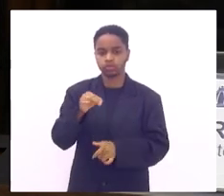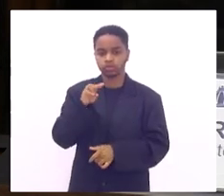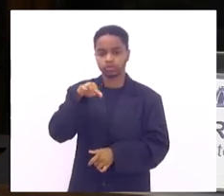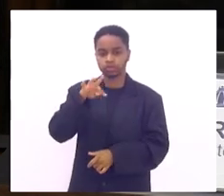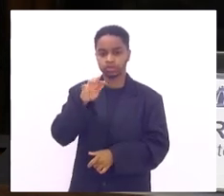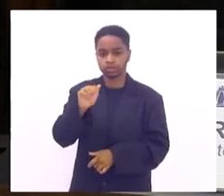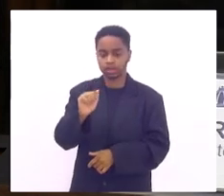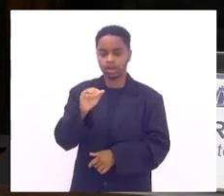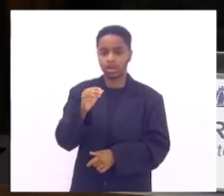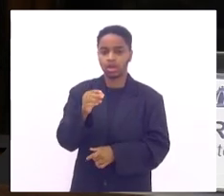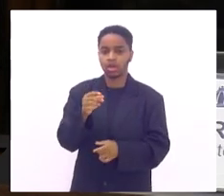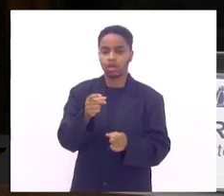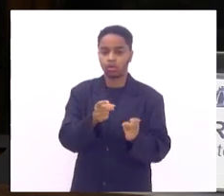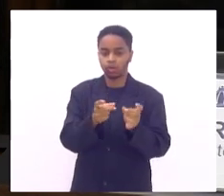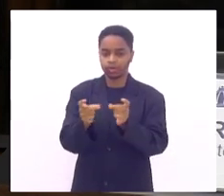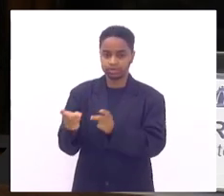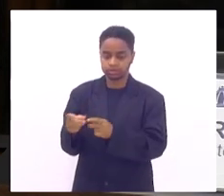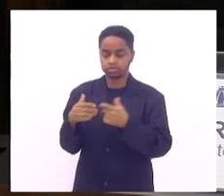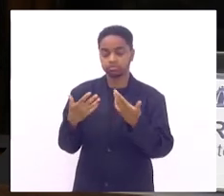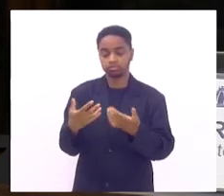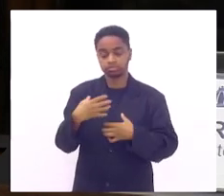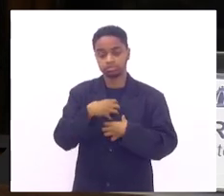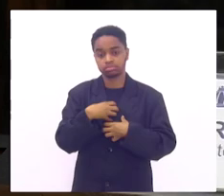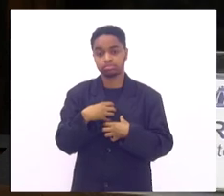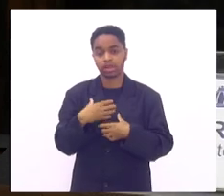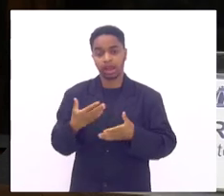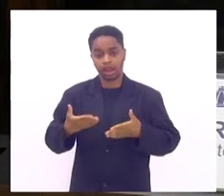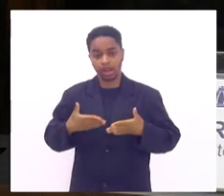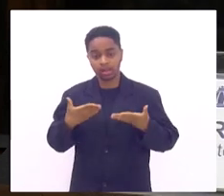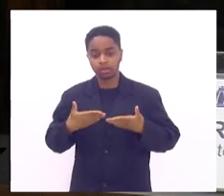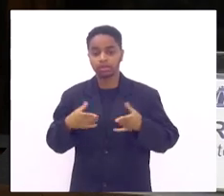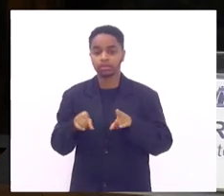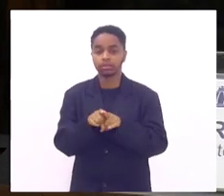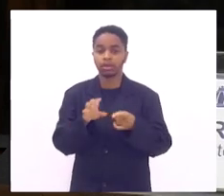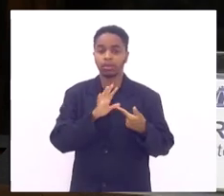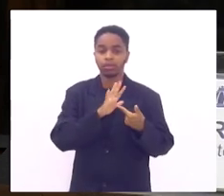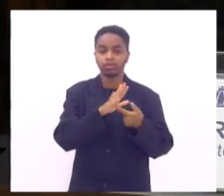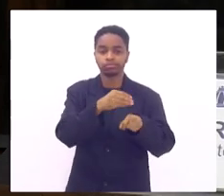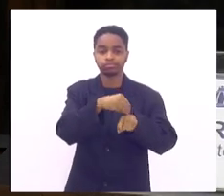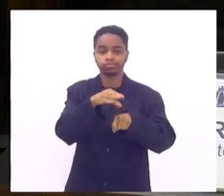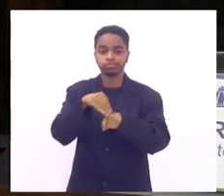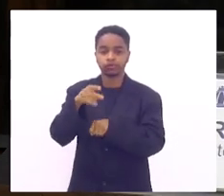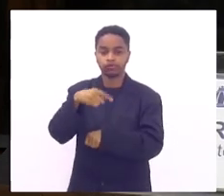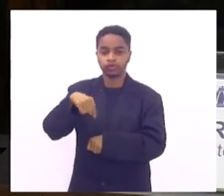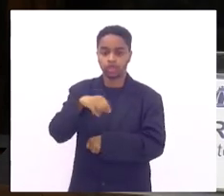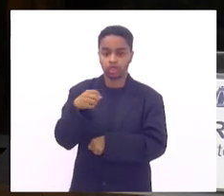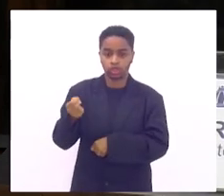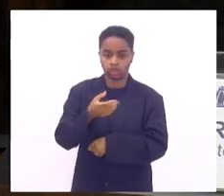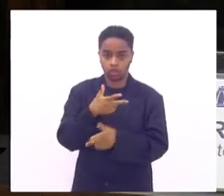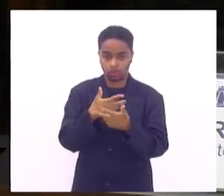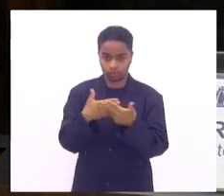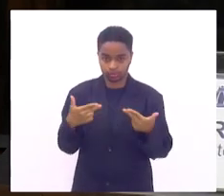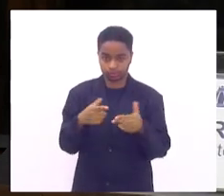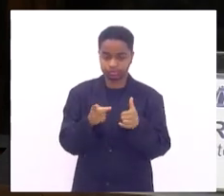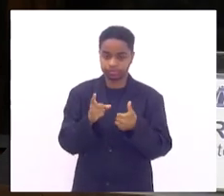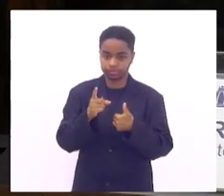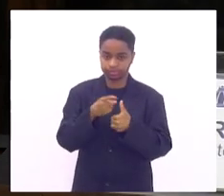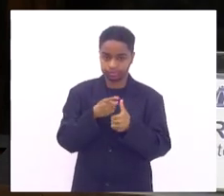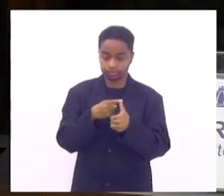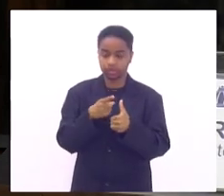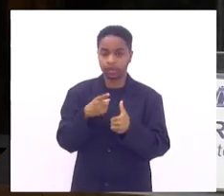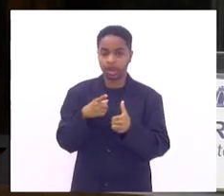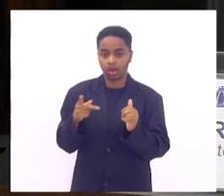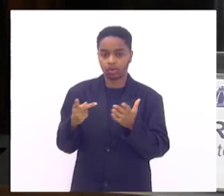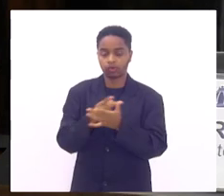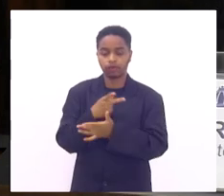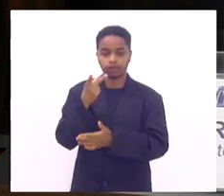Então, a alegria é minha e eu trago para vocês algumas novidades. Primeiro, nós estivemos em Fortaleza, lá com o